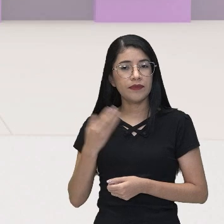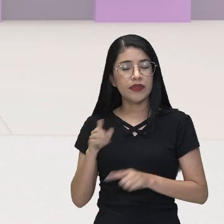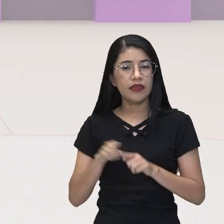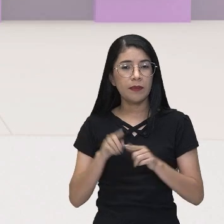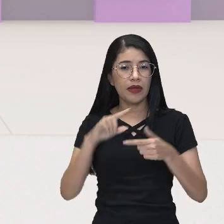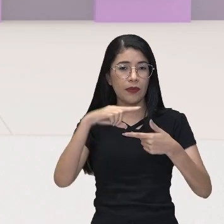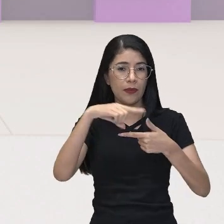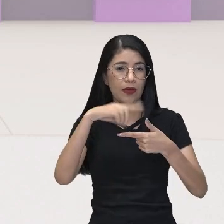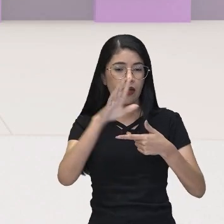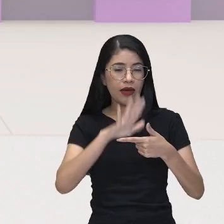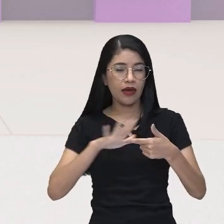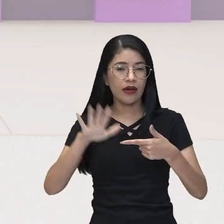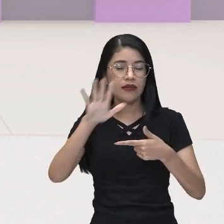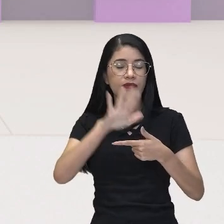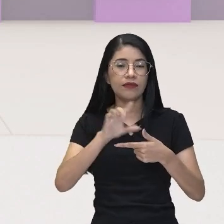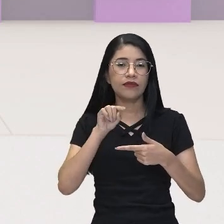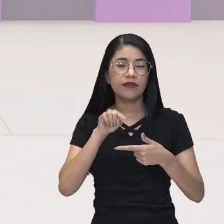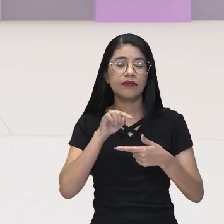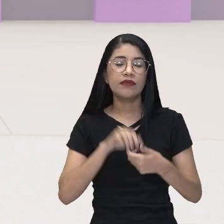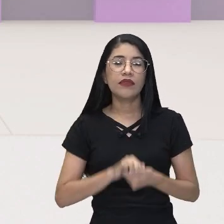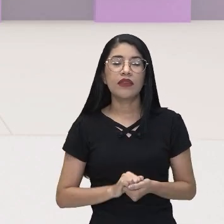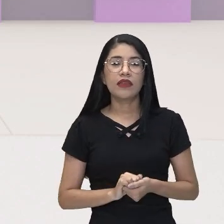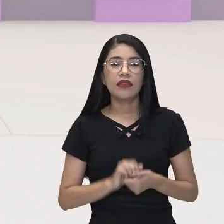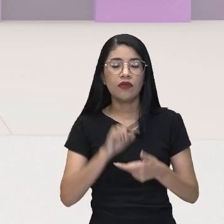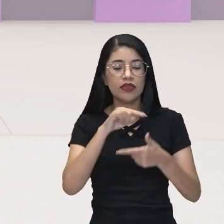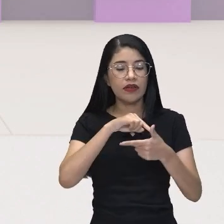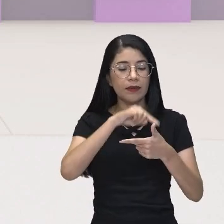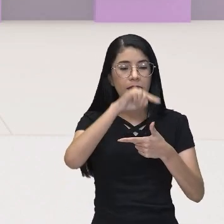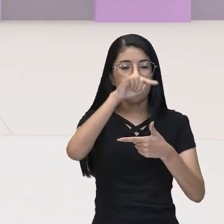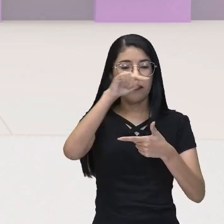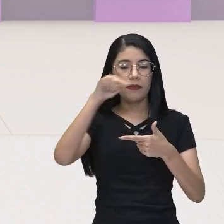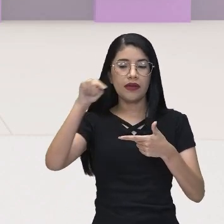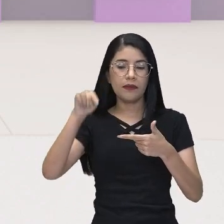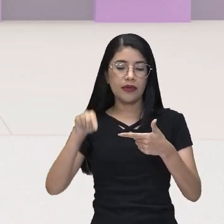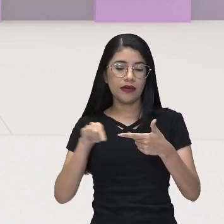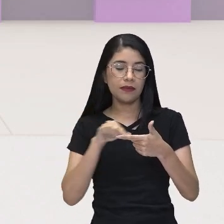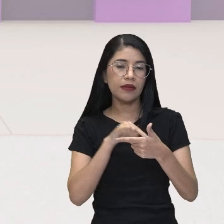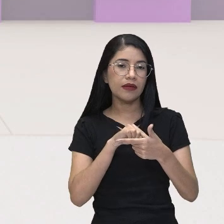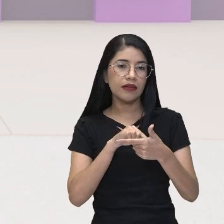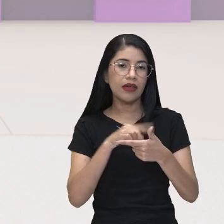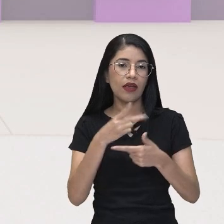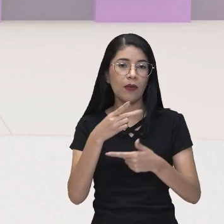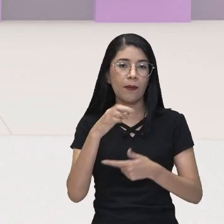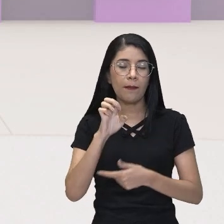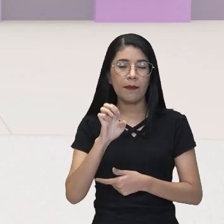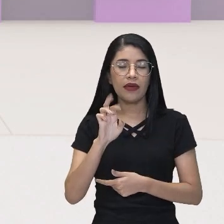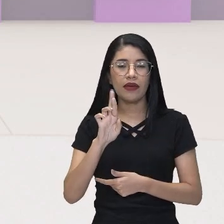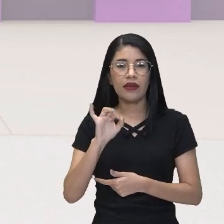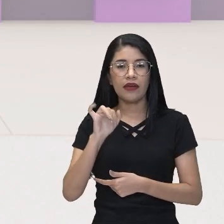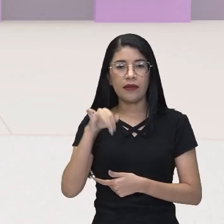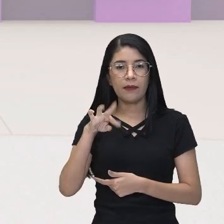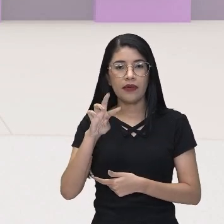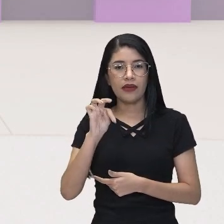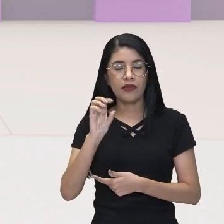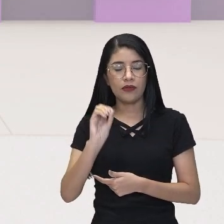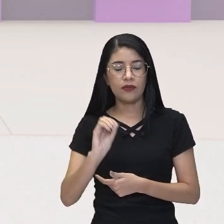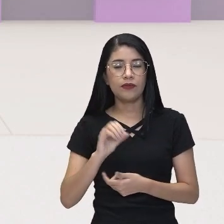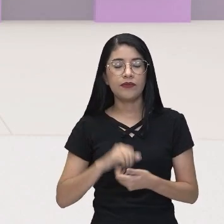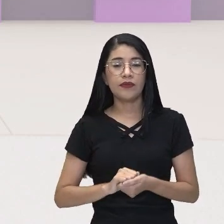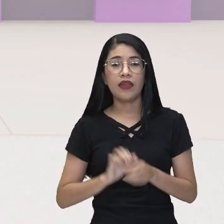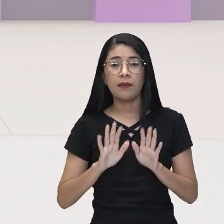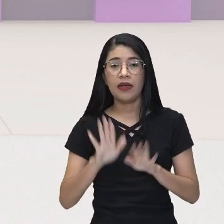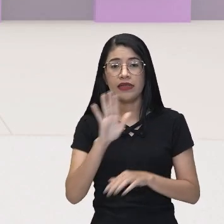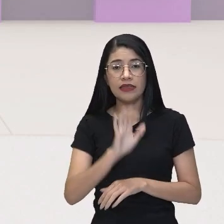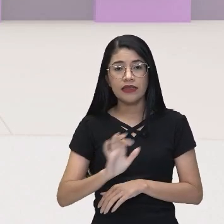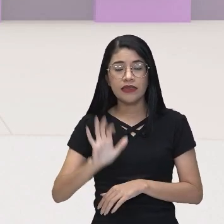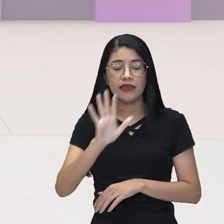certo? O perímetro é você contornar este quadrado, beleza? Agora, a área é você considerar